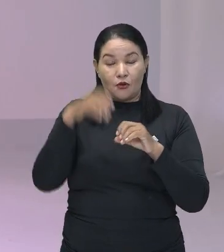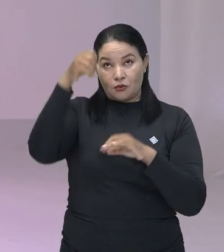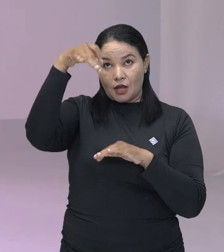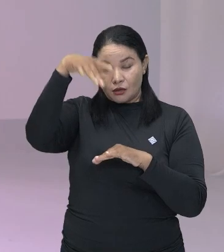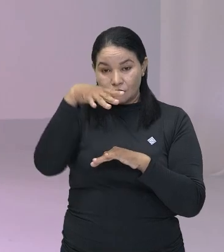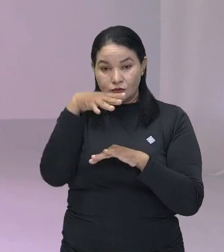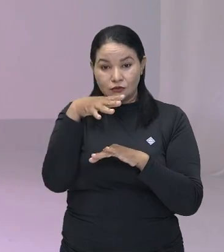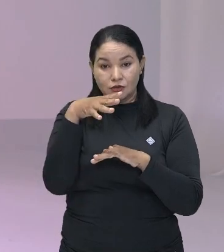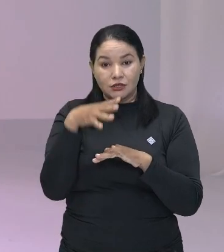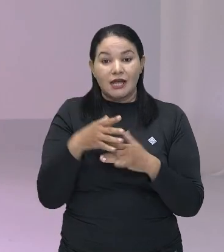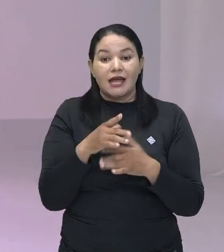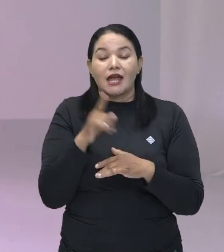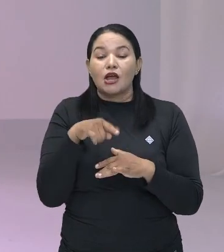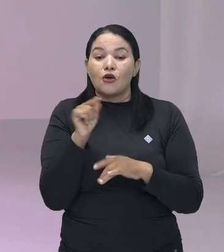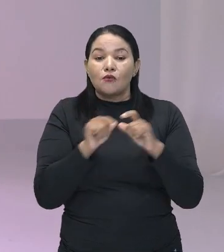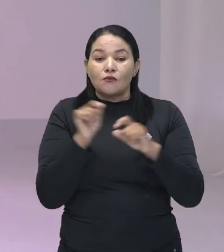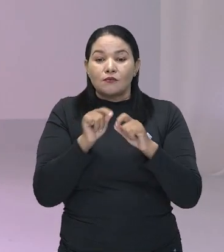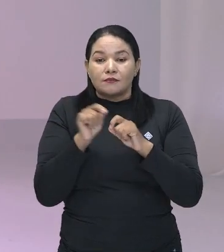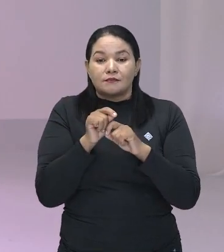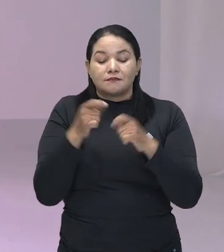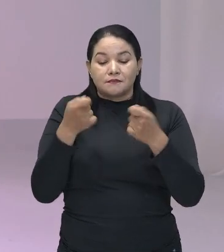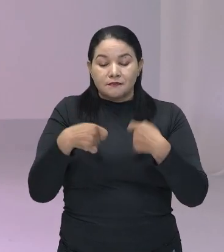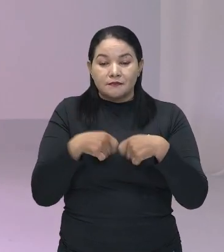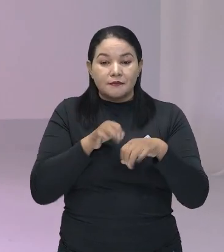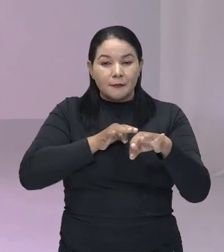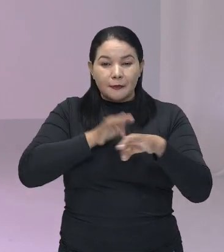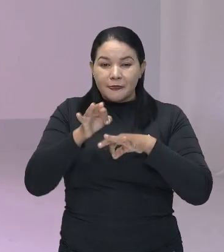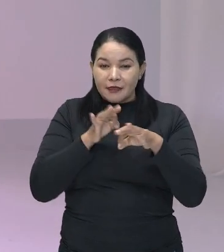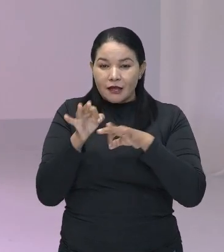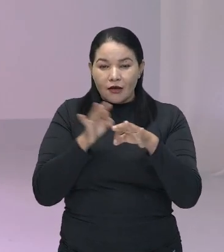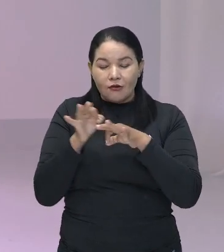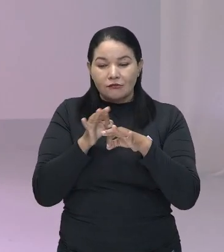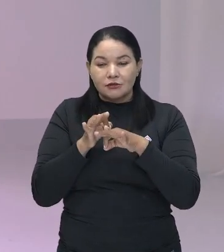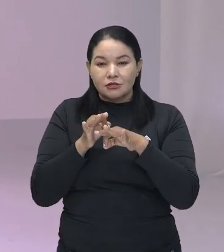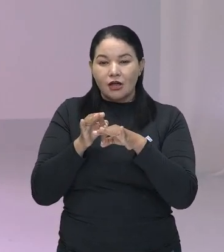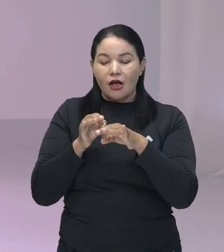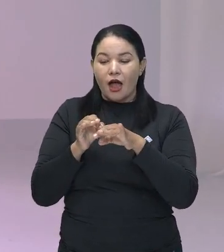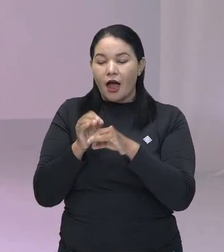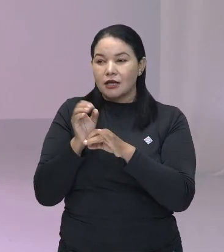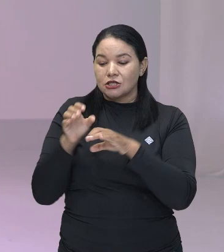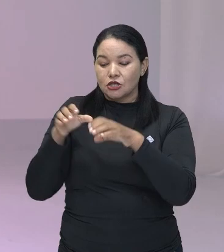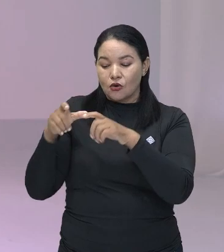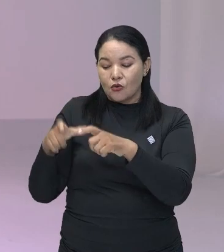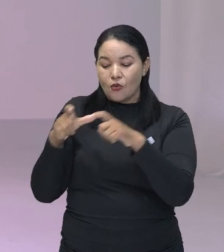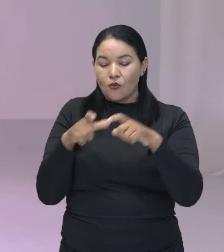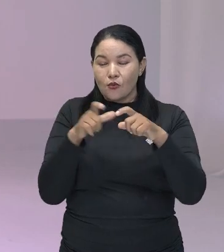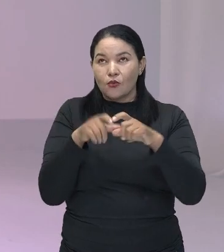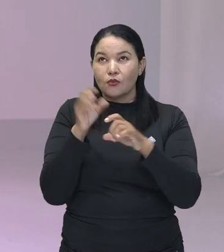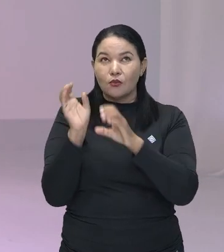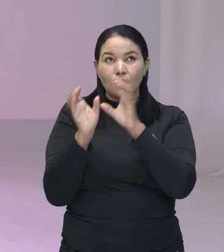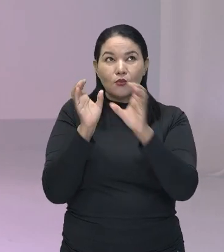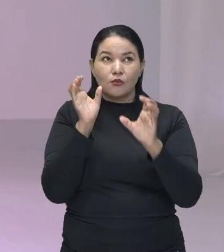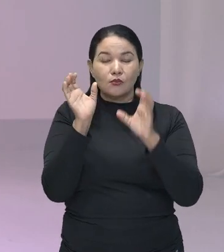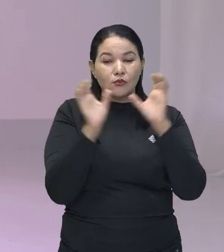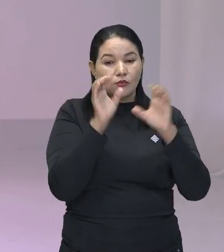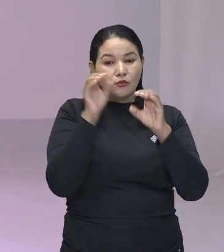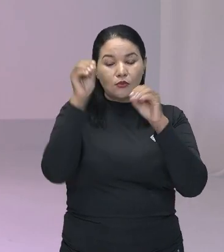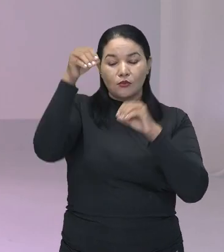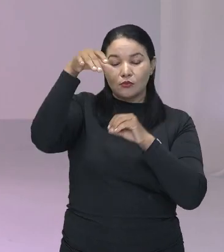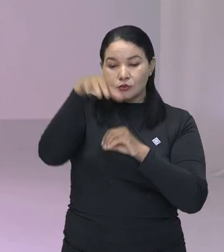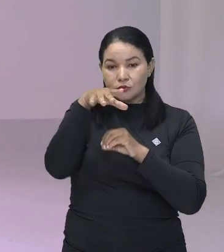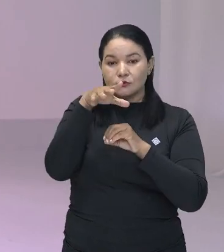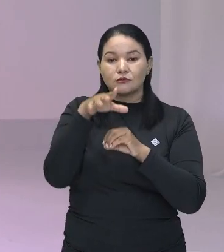é aquele que concebe e planeja a colocação das luzes em uma